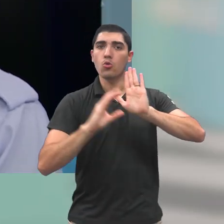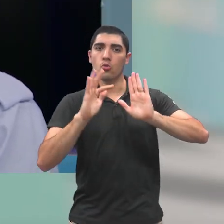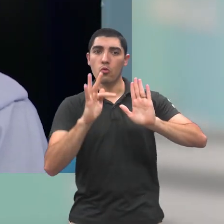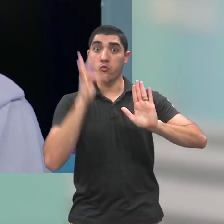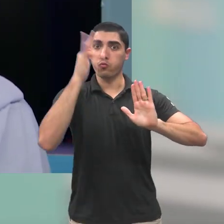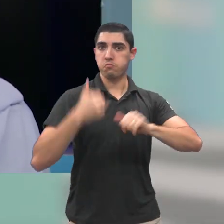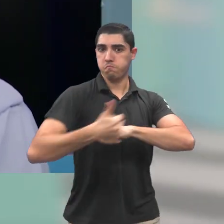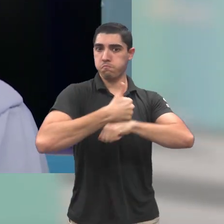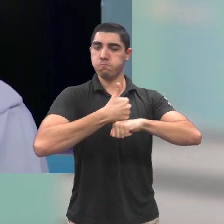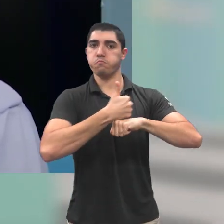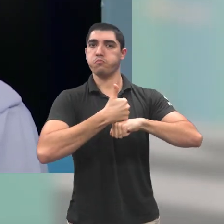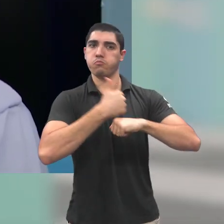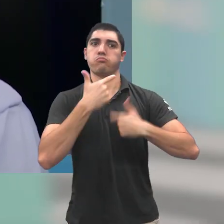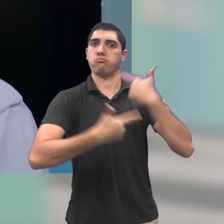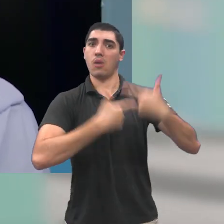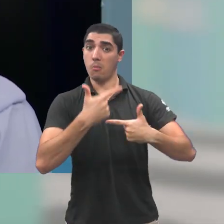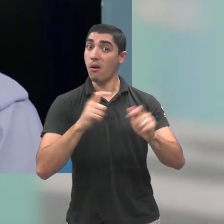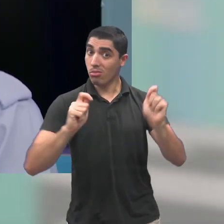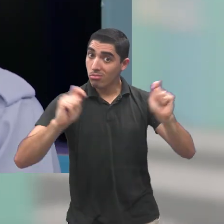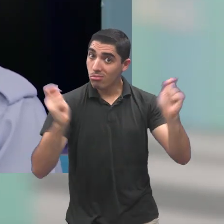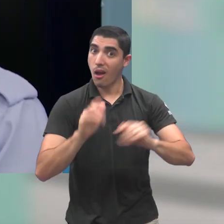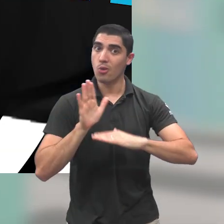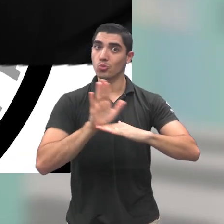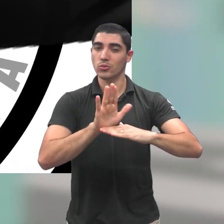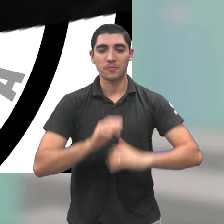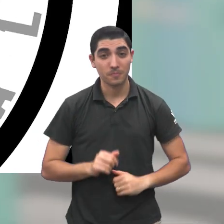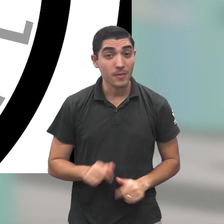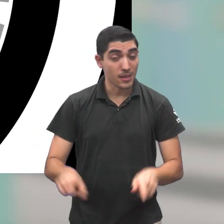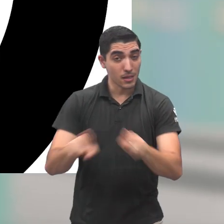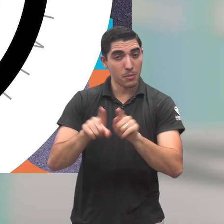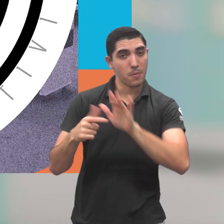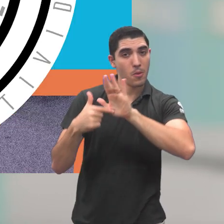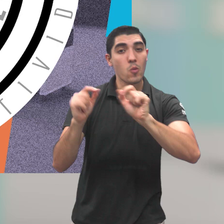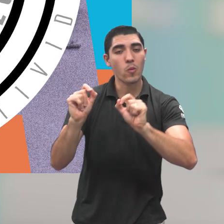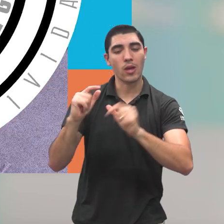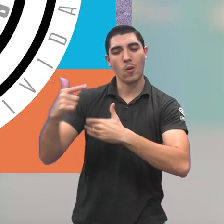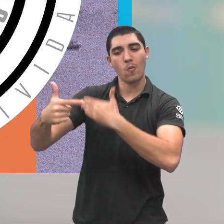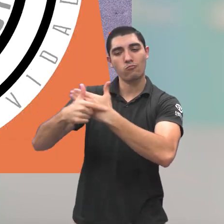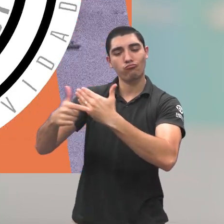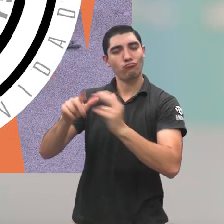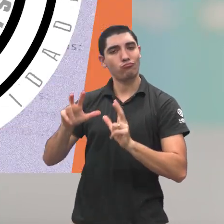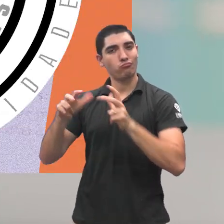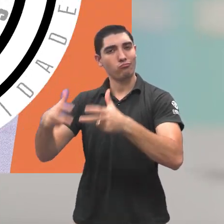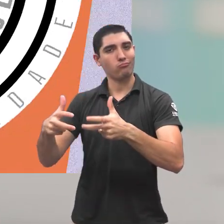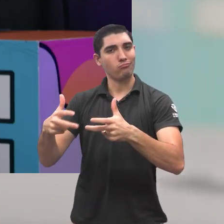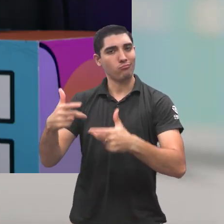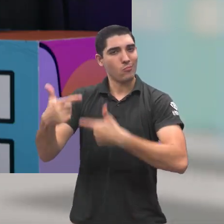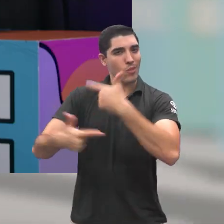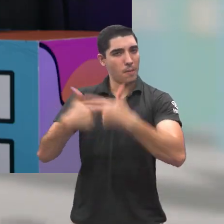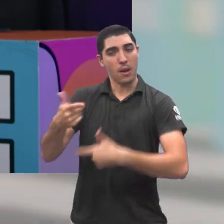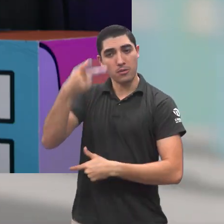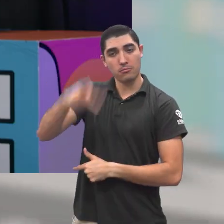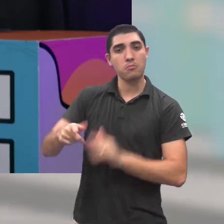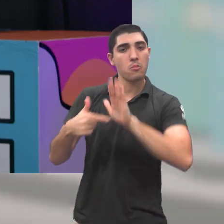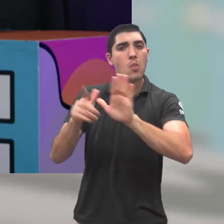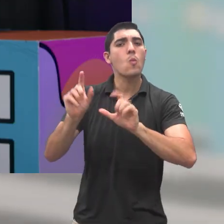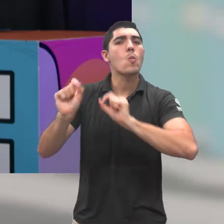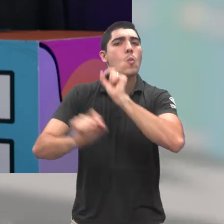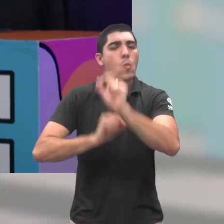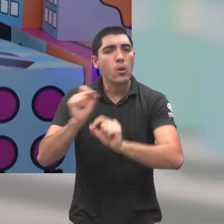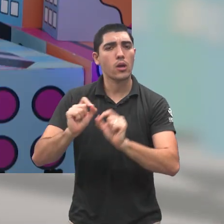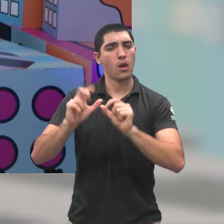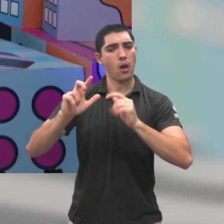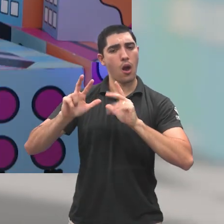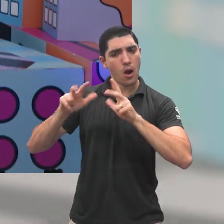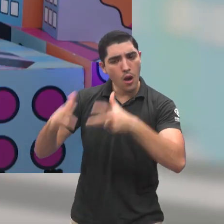em colocar na sua trajetória profissional? E para fechar, o quadro Atividade Legislativa vai trazer as iniciativas